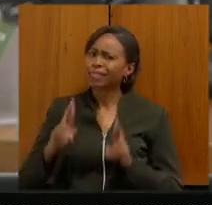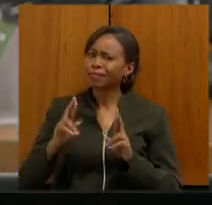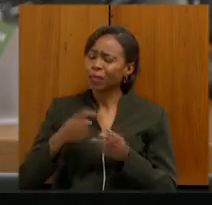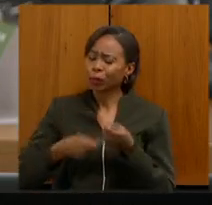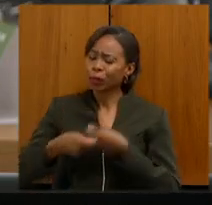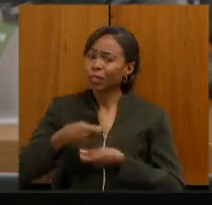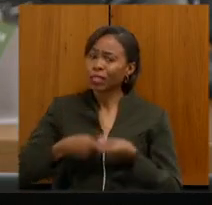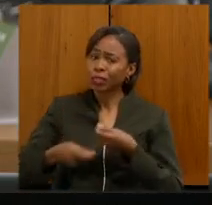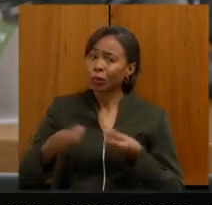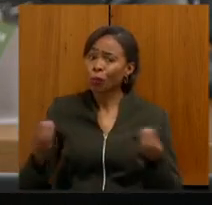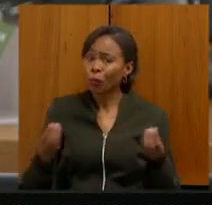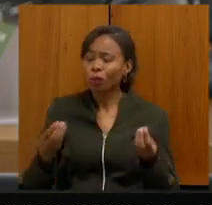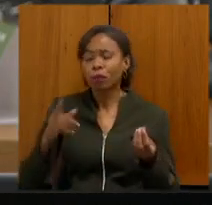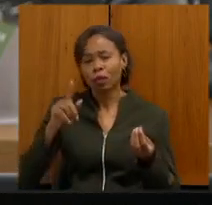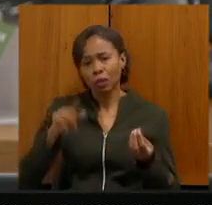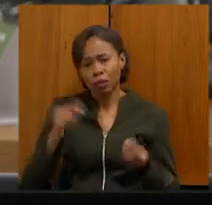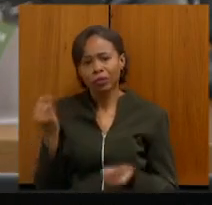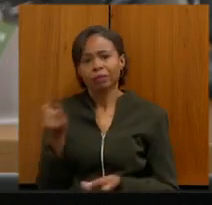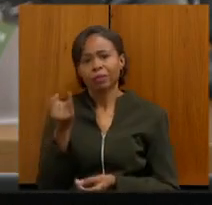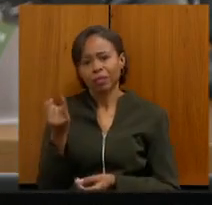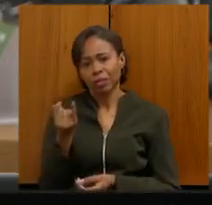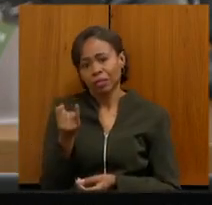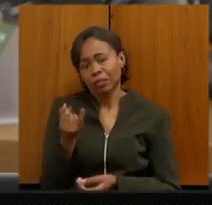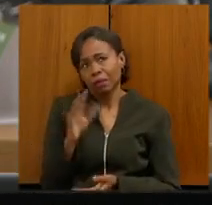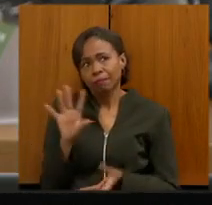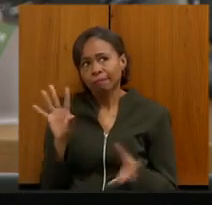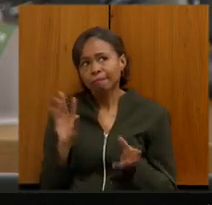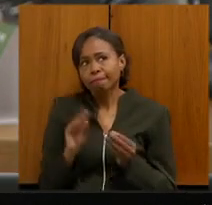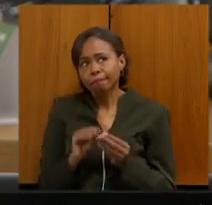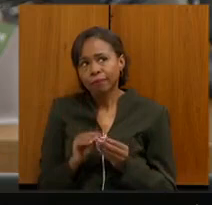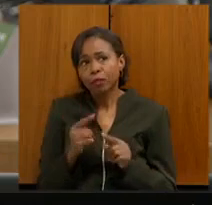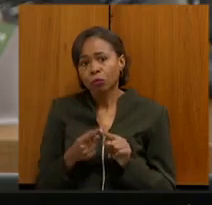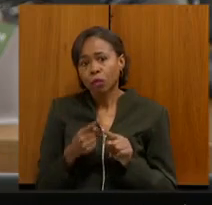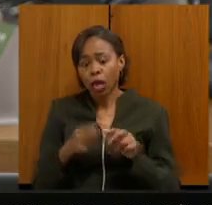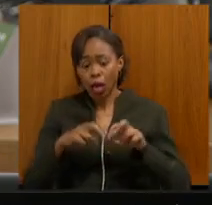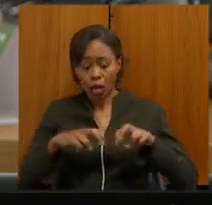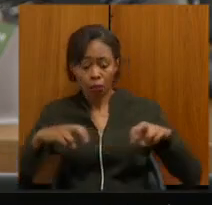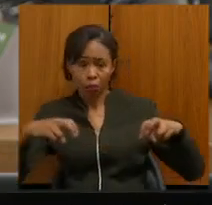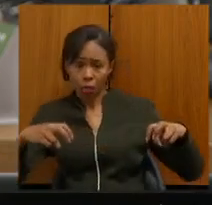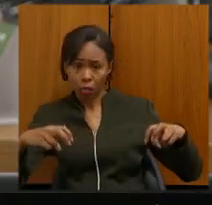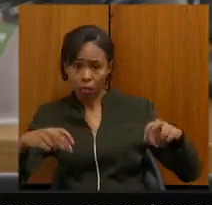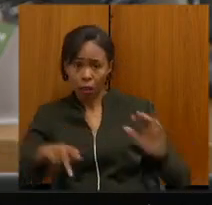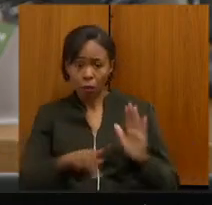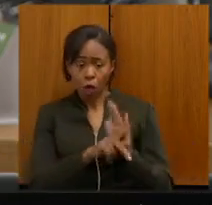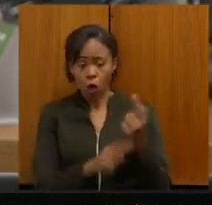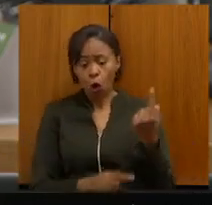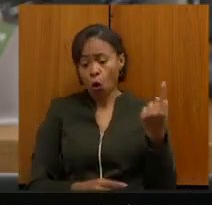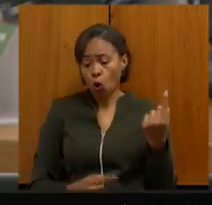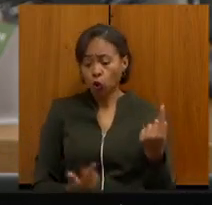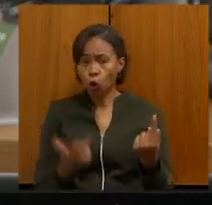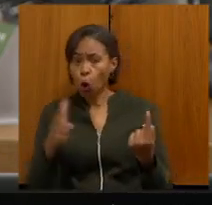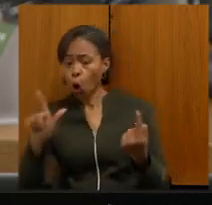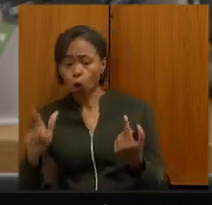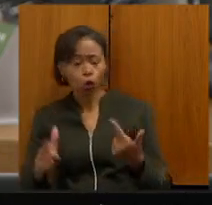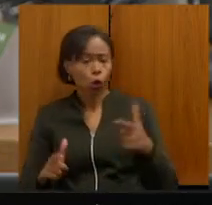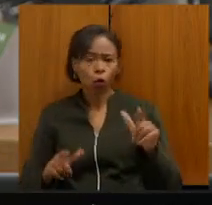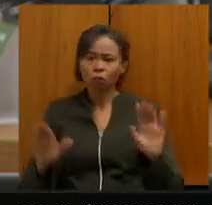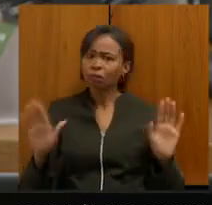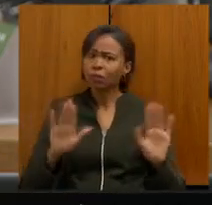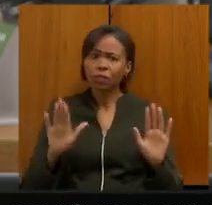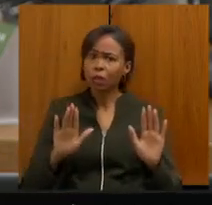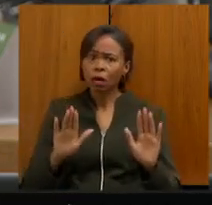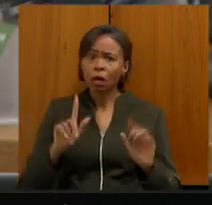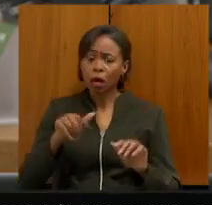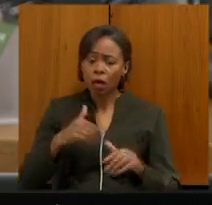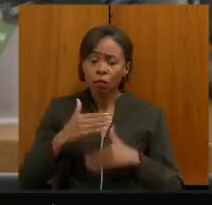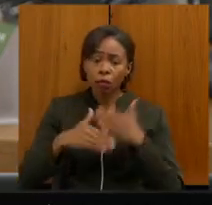né assim e é isso assim né a mesa não é de um ou de outro a mesa é um processo histórico de construção de